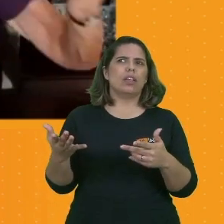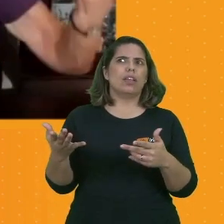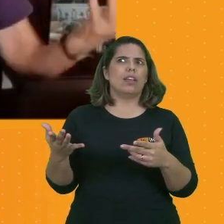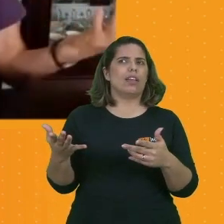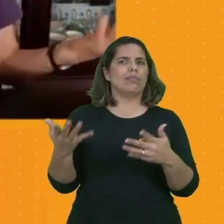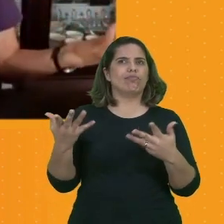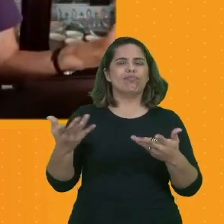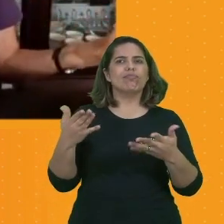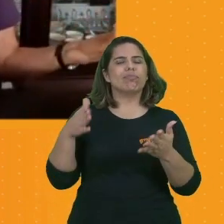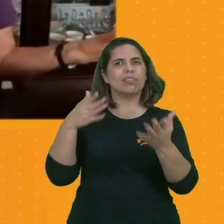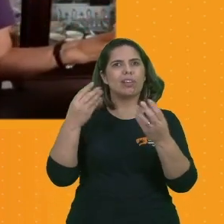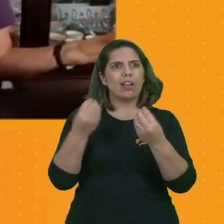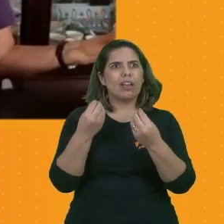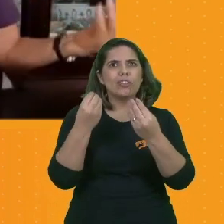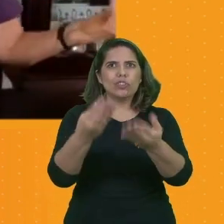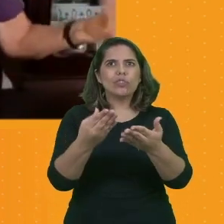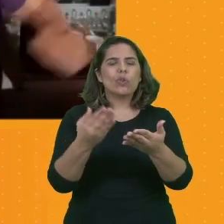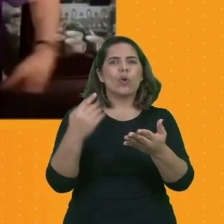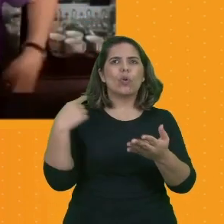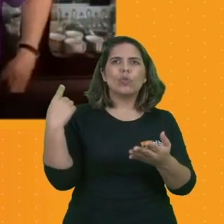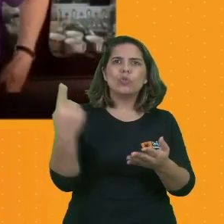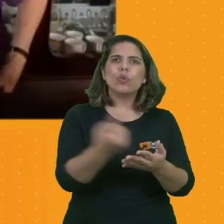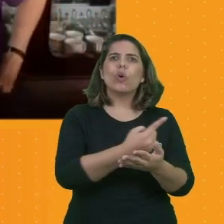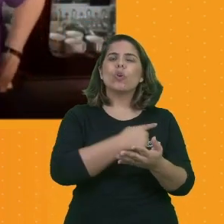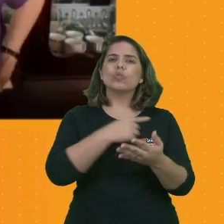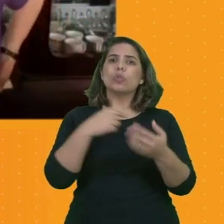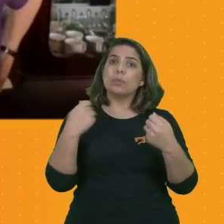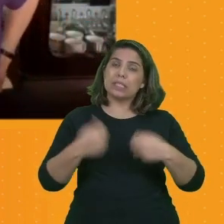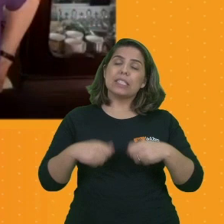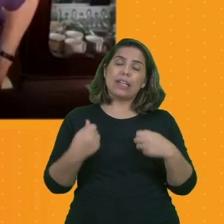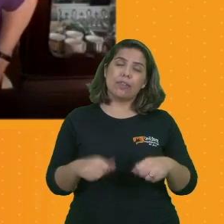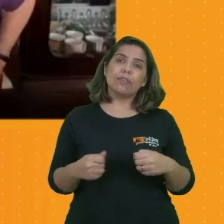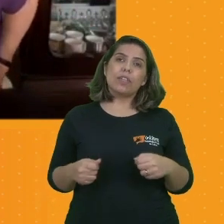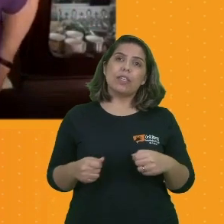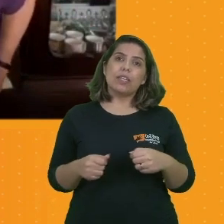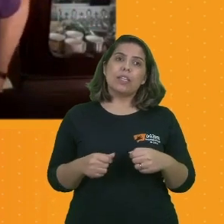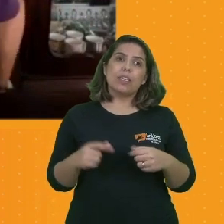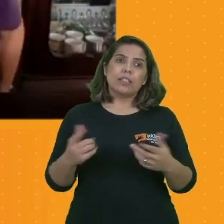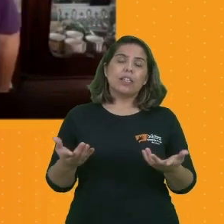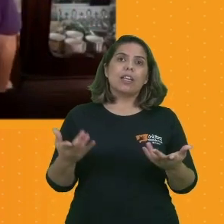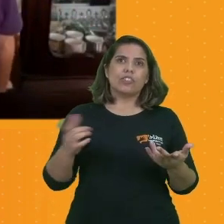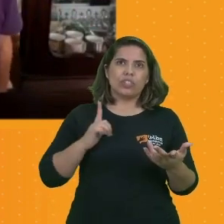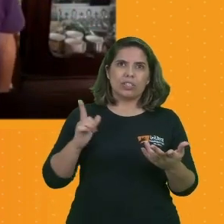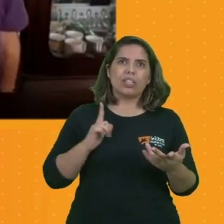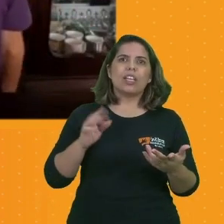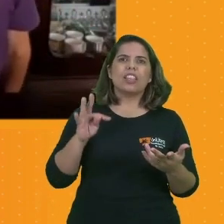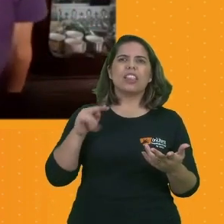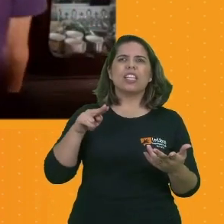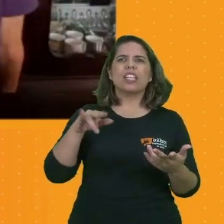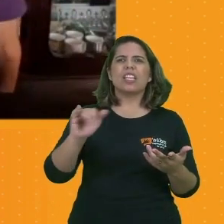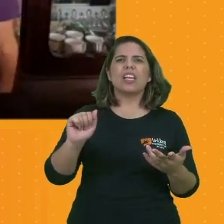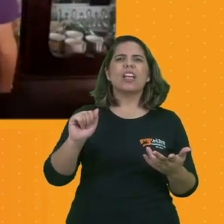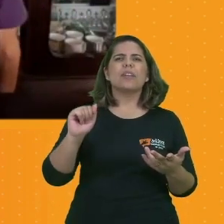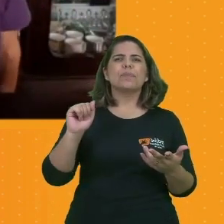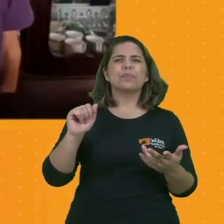imenso contribuição para o nosso a gente precisa de geografia existem